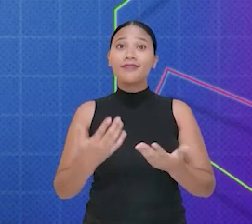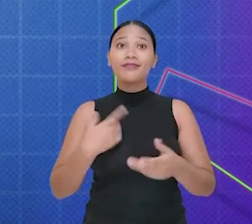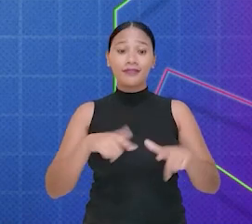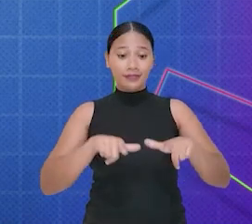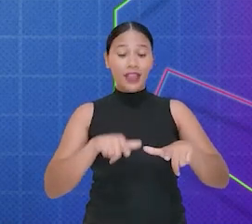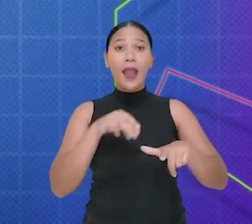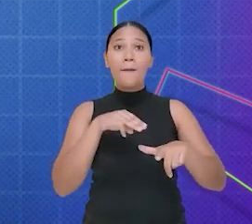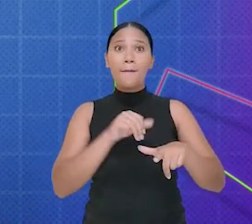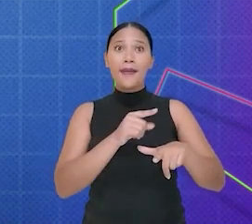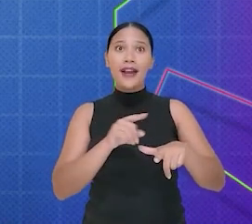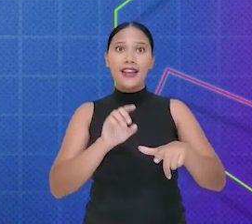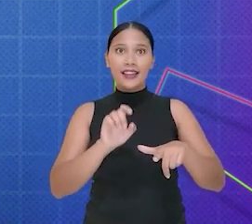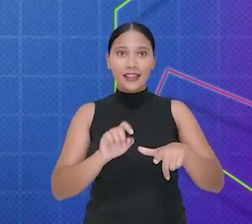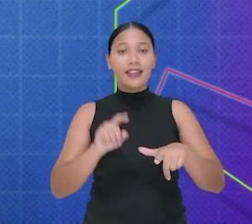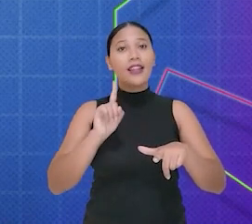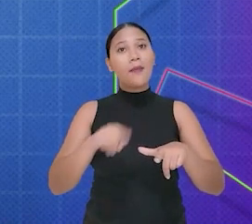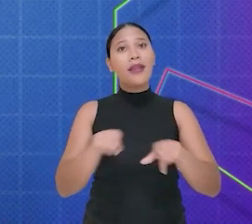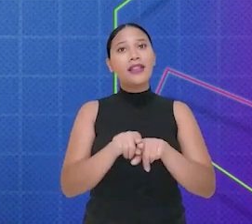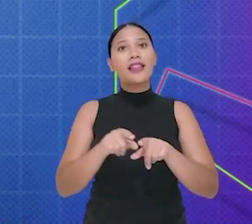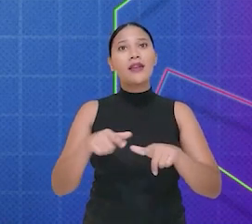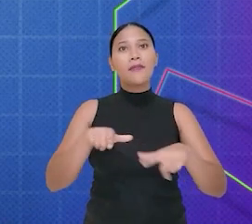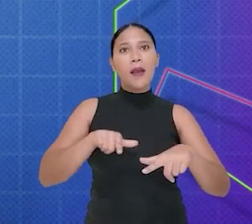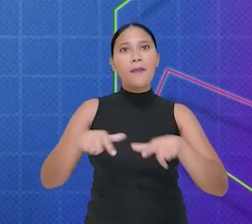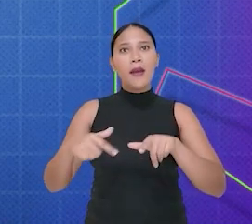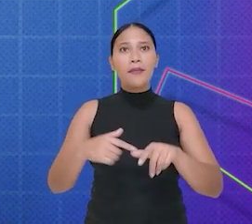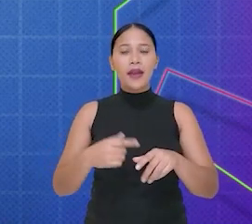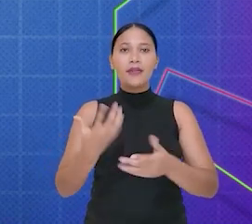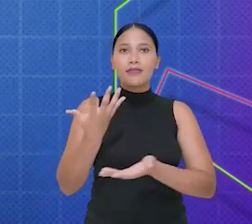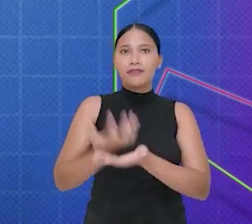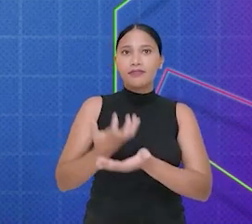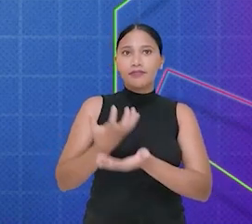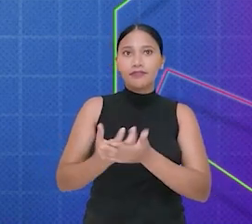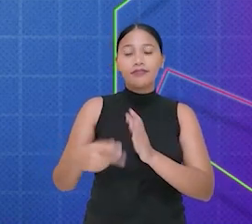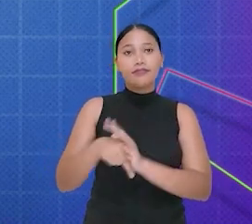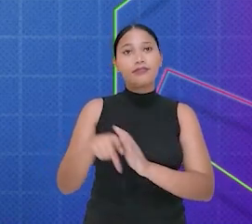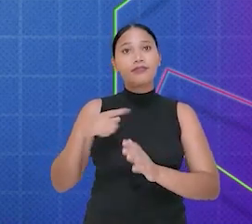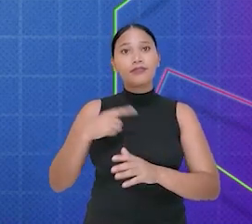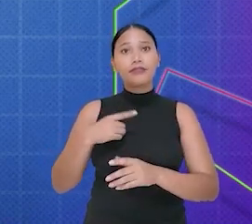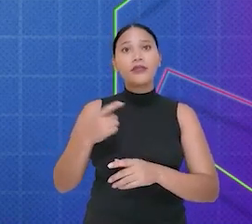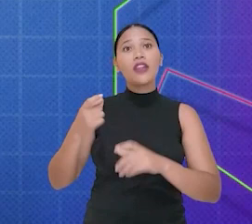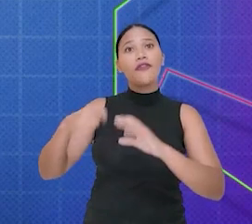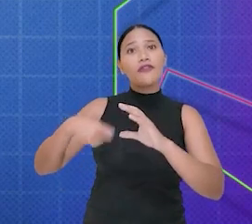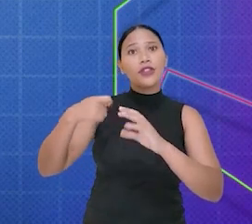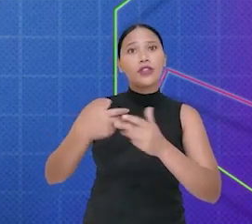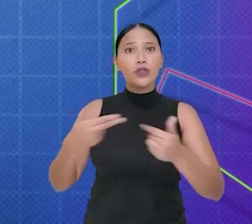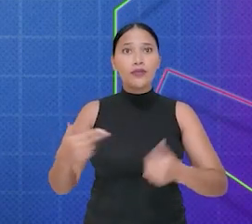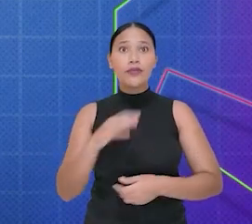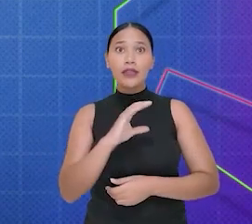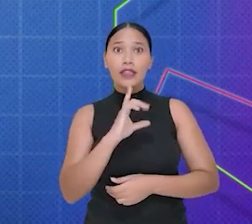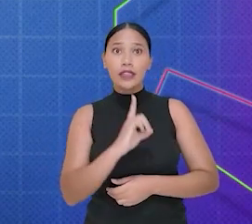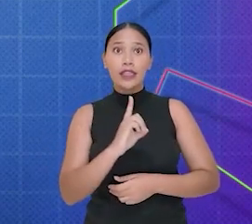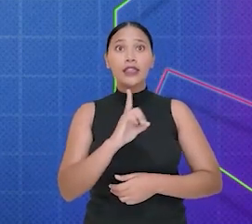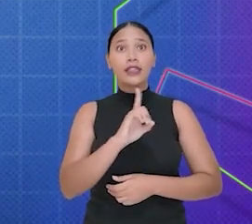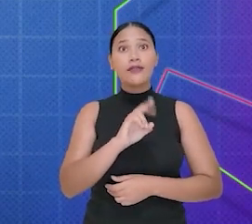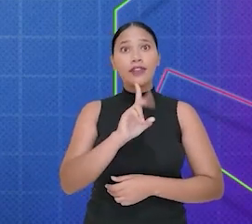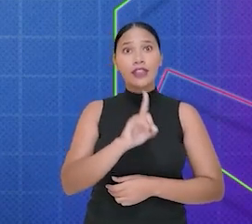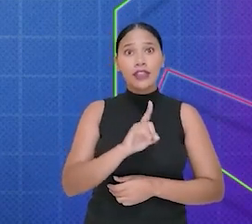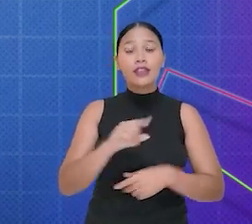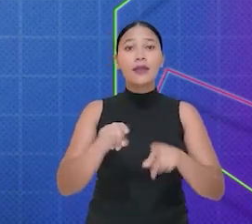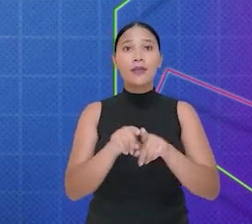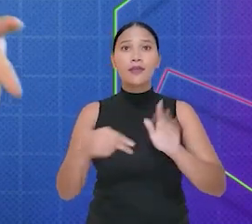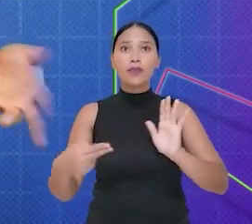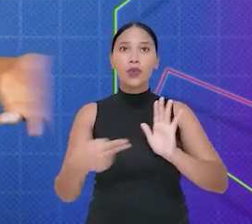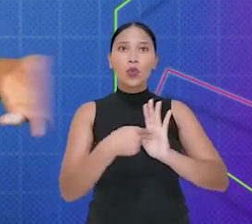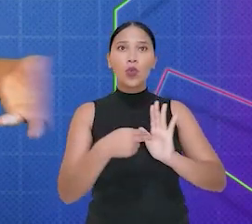Além disso, a placa-mãe também possui formas para sua expansão, como agregadores para as placas de vídeo e drives, CD e